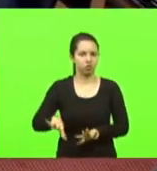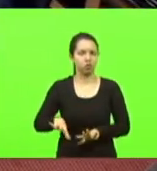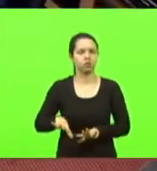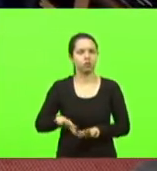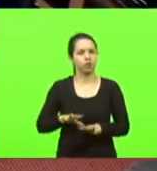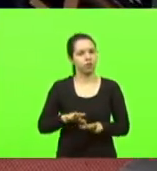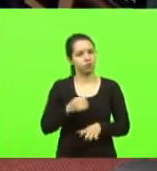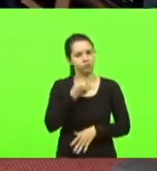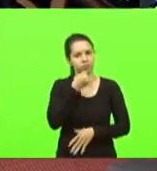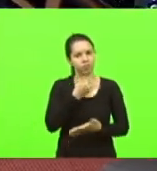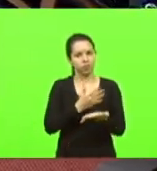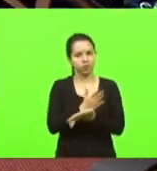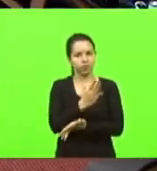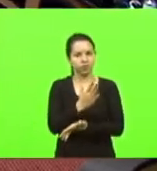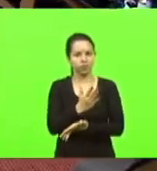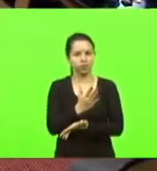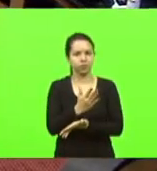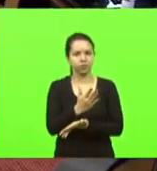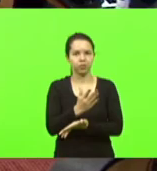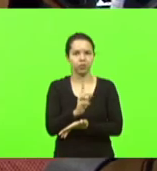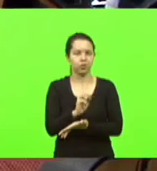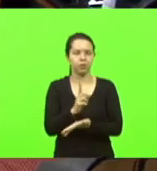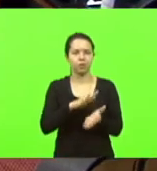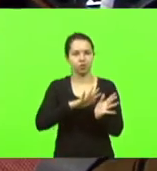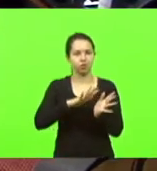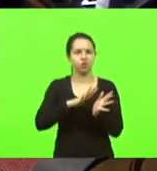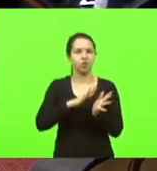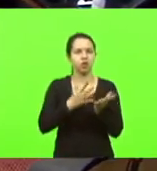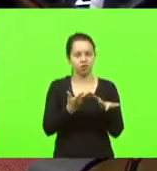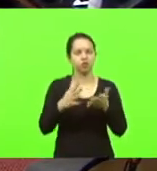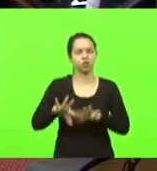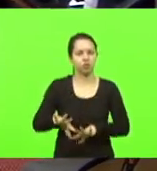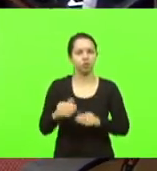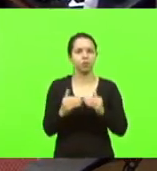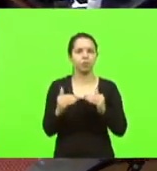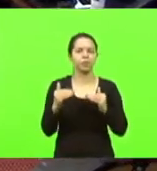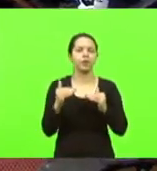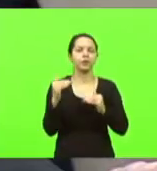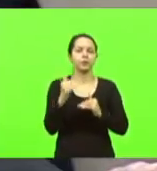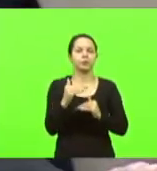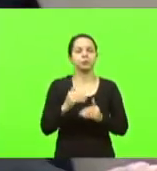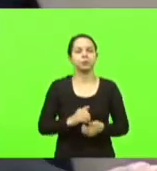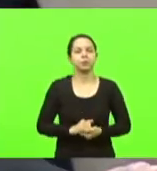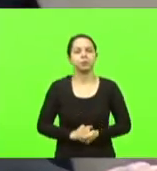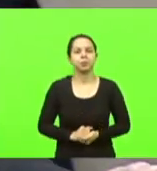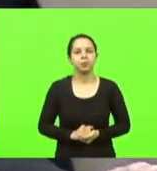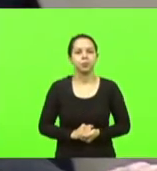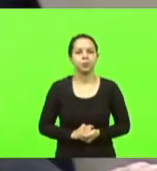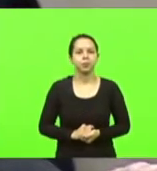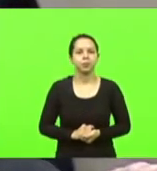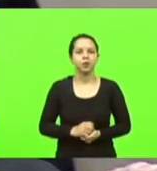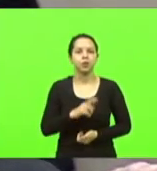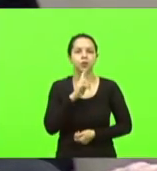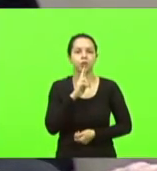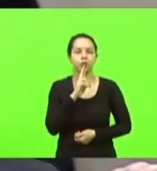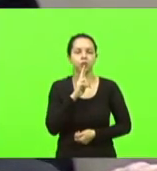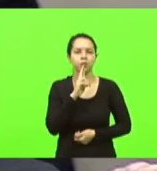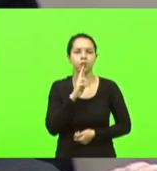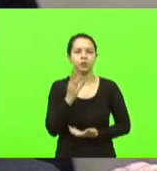foi rejeitado não não comeu voto que vou ter que atender os requerimentos Rodrigo